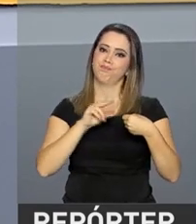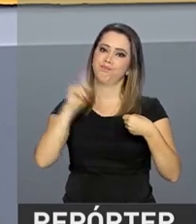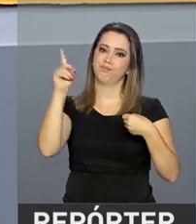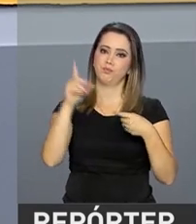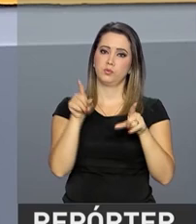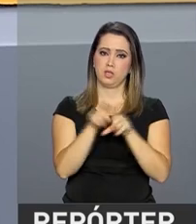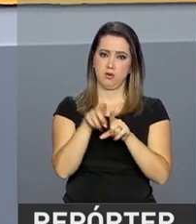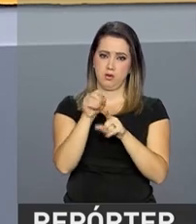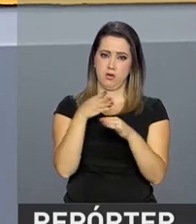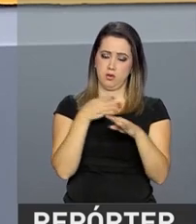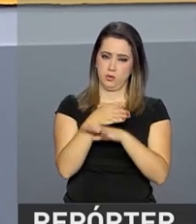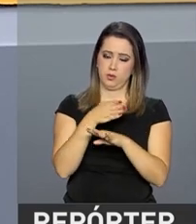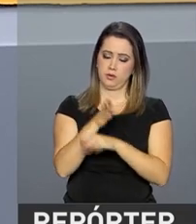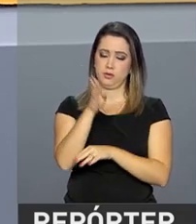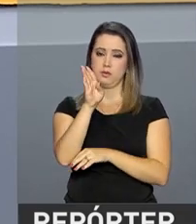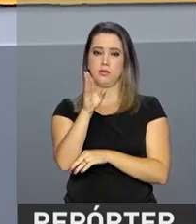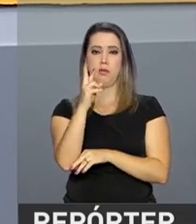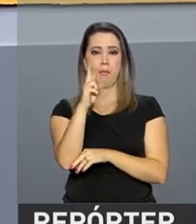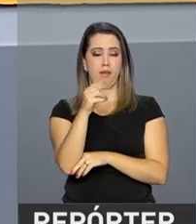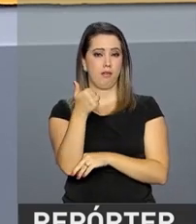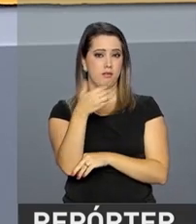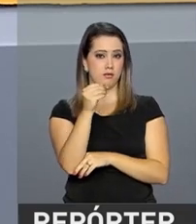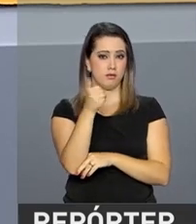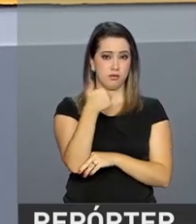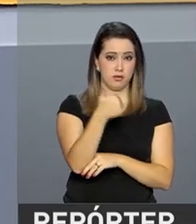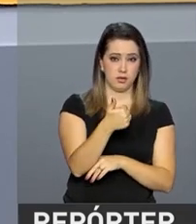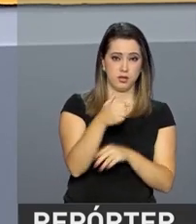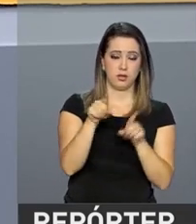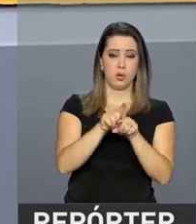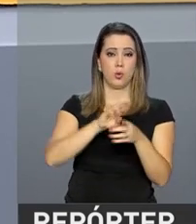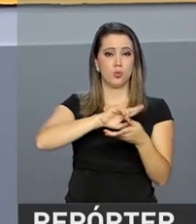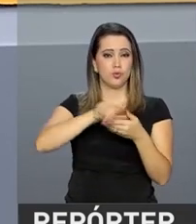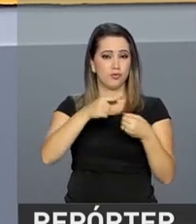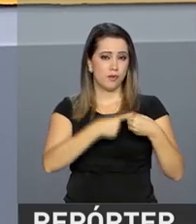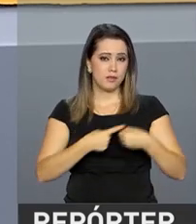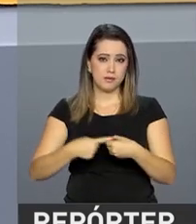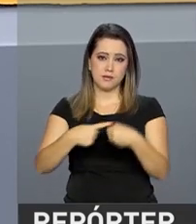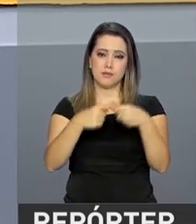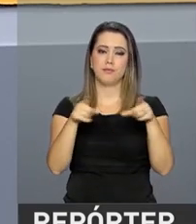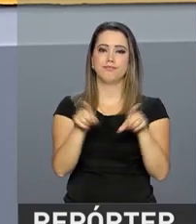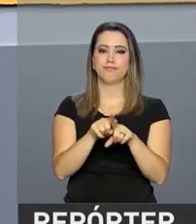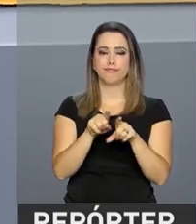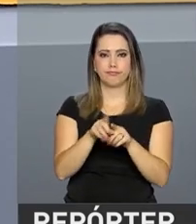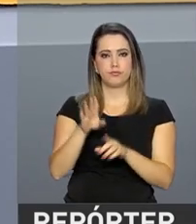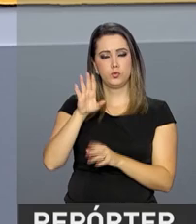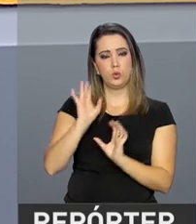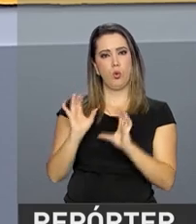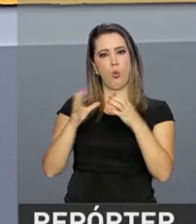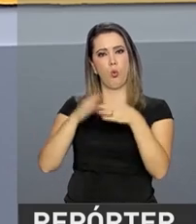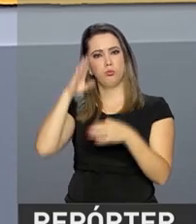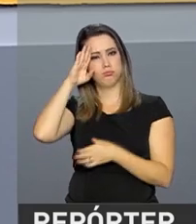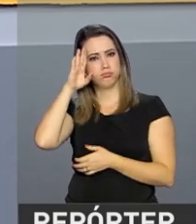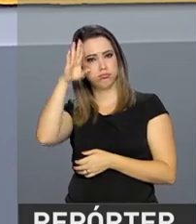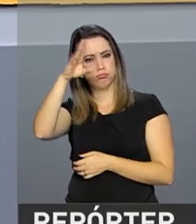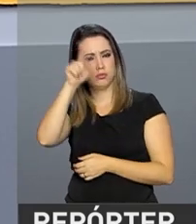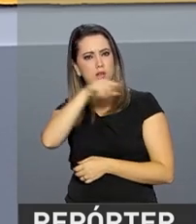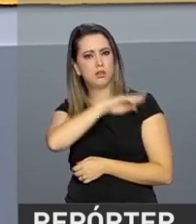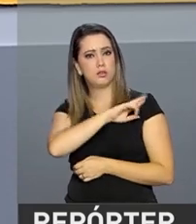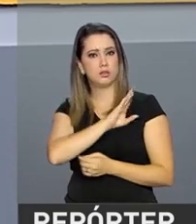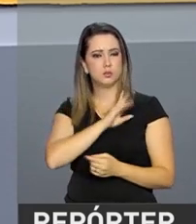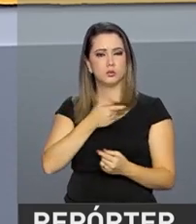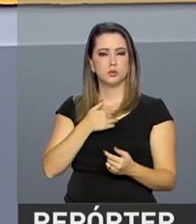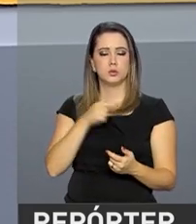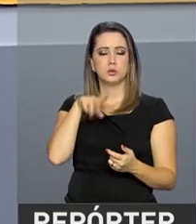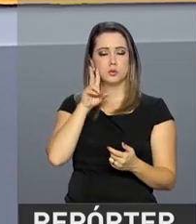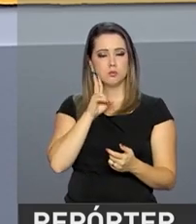os acessos à br 101 são gonçalo e o arco metropolitano as forças armadas são responsáveis pelo cerco